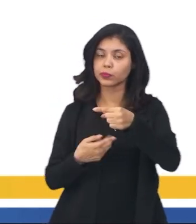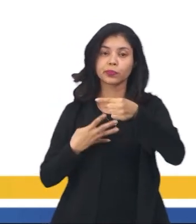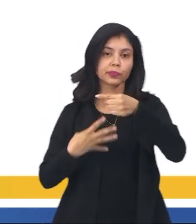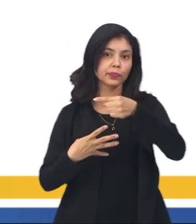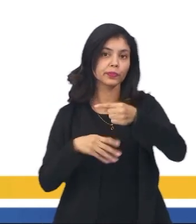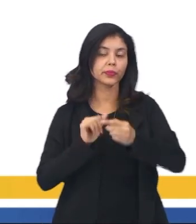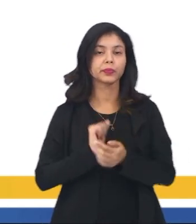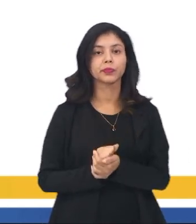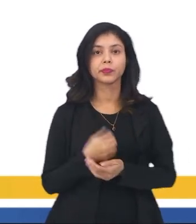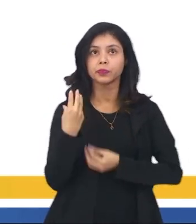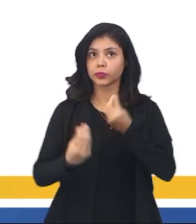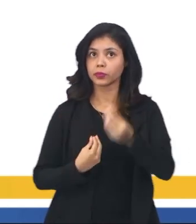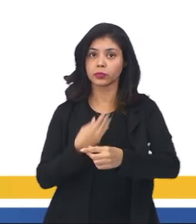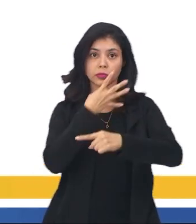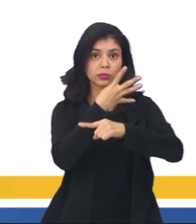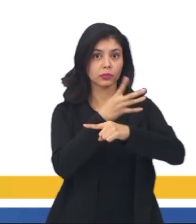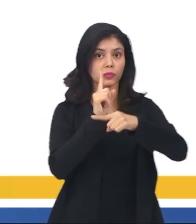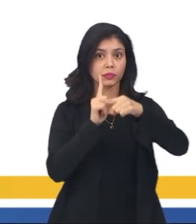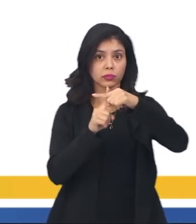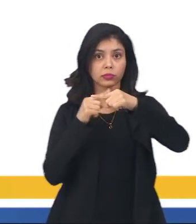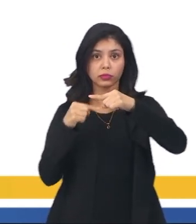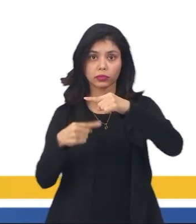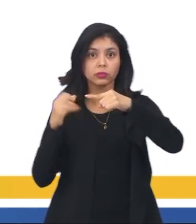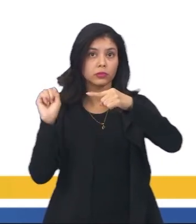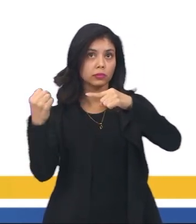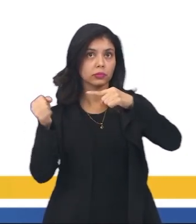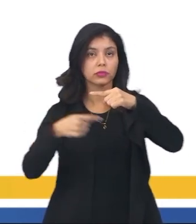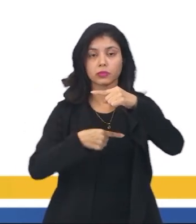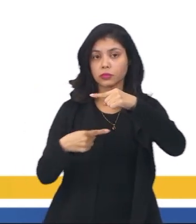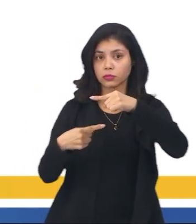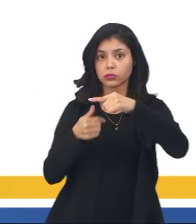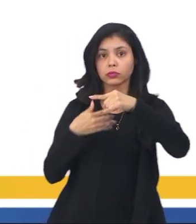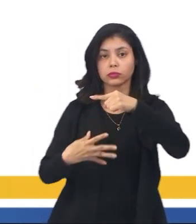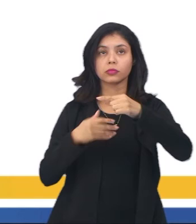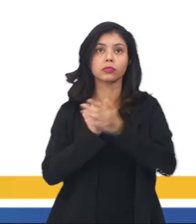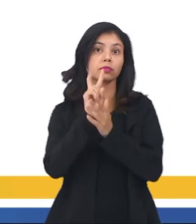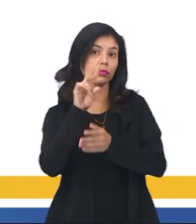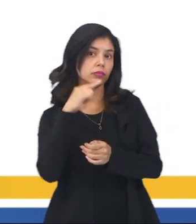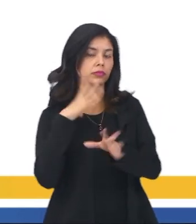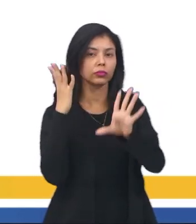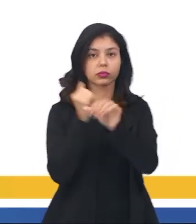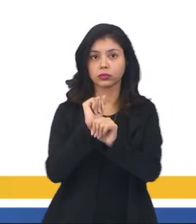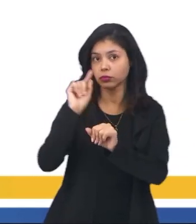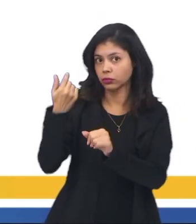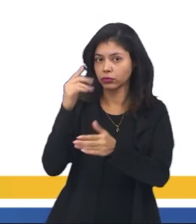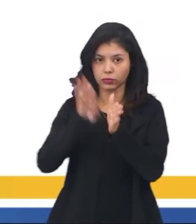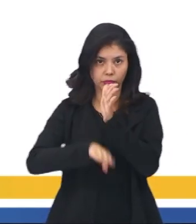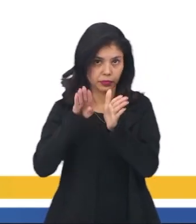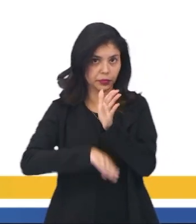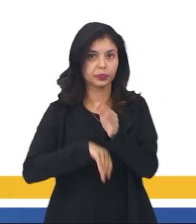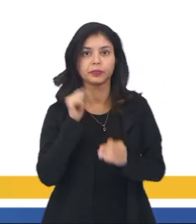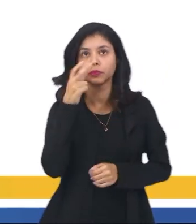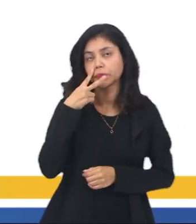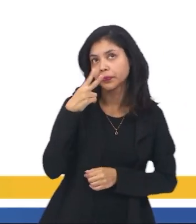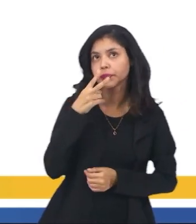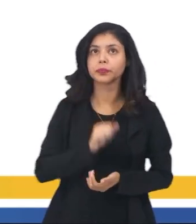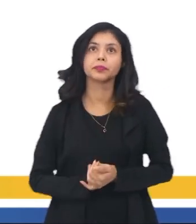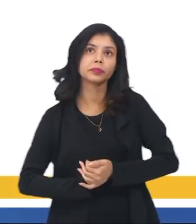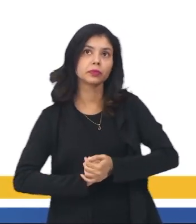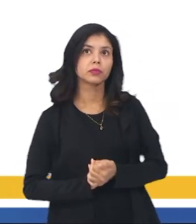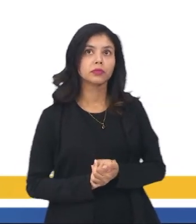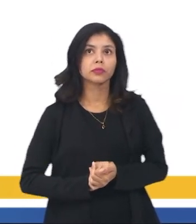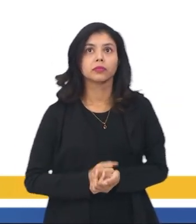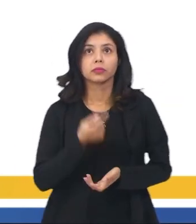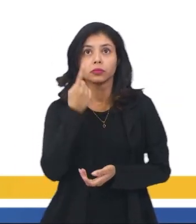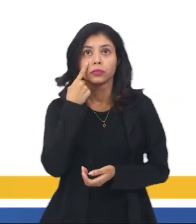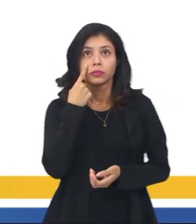4. Como aqui tem esse símbolo de mais ou menos, é porque vai ter um momento que você vai somar e depois subtrair. Veja o seguinte, olha,